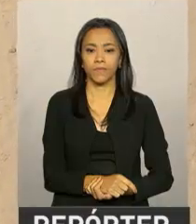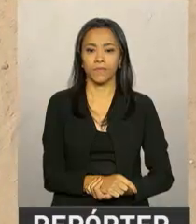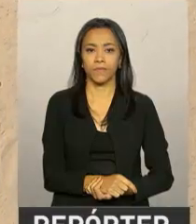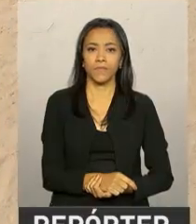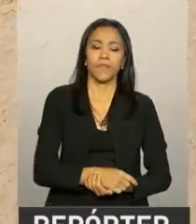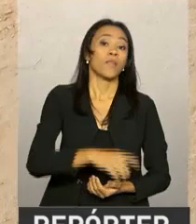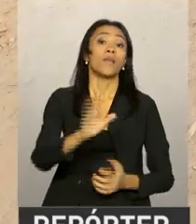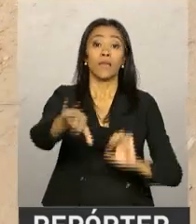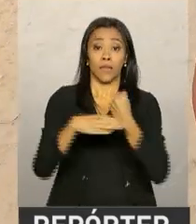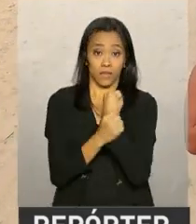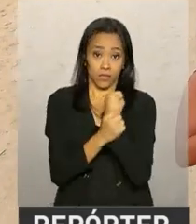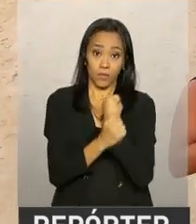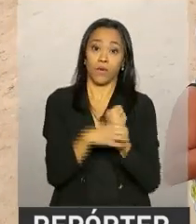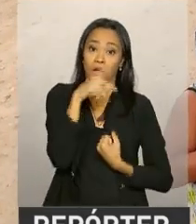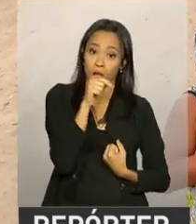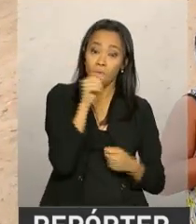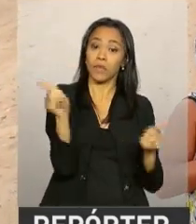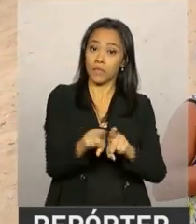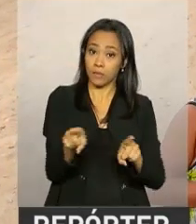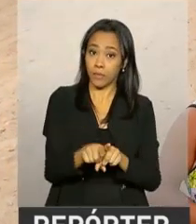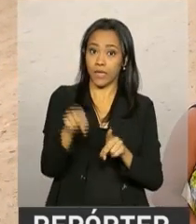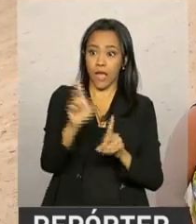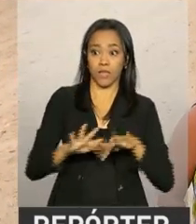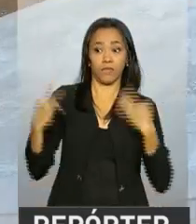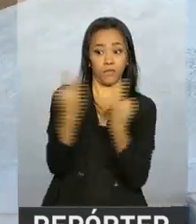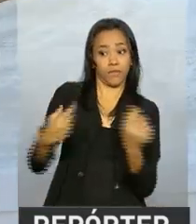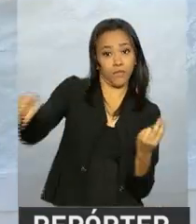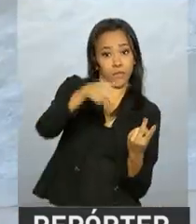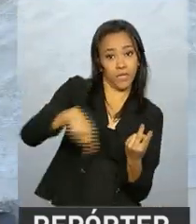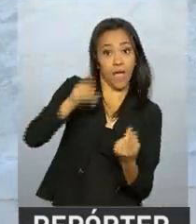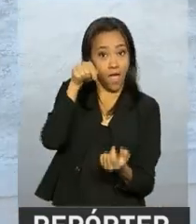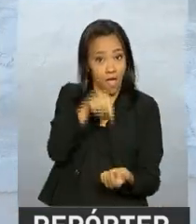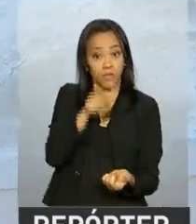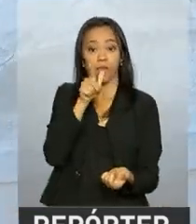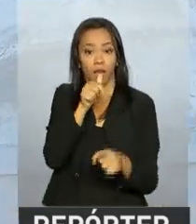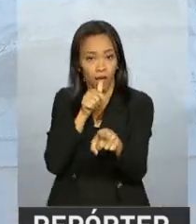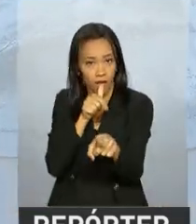E para garantir o abastecimento e a segurança das famílias no semiárido, essa